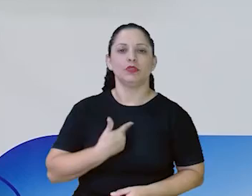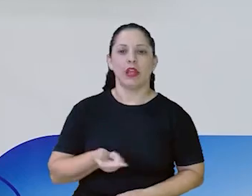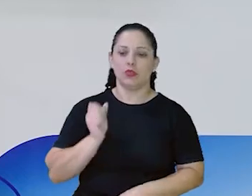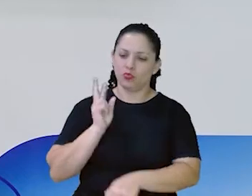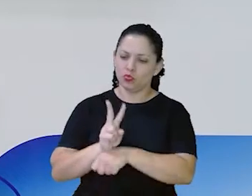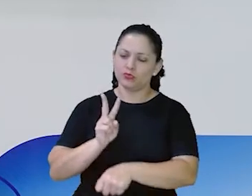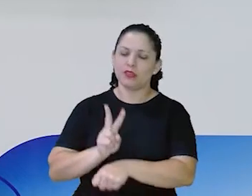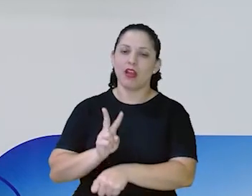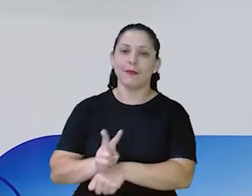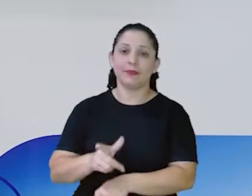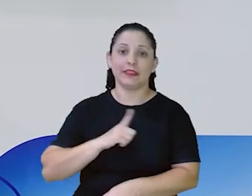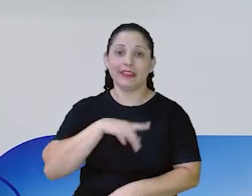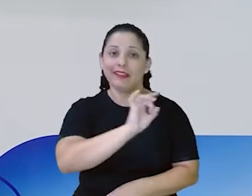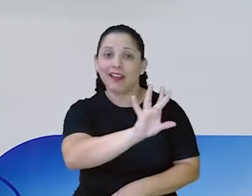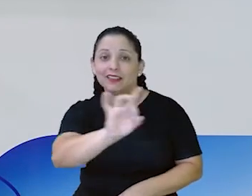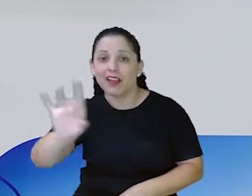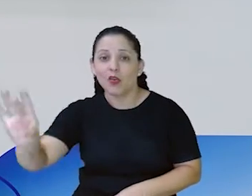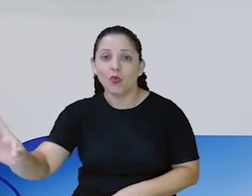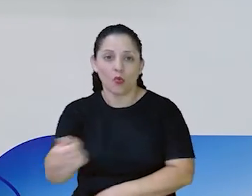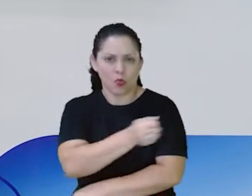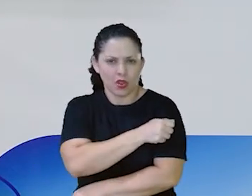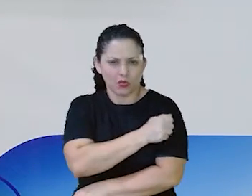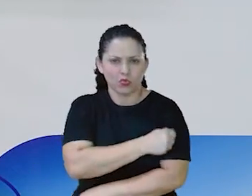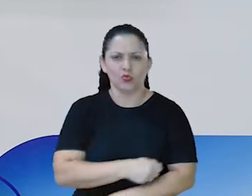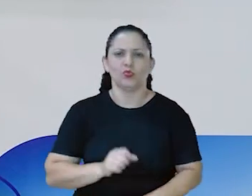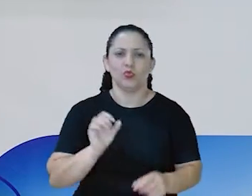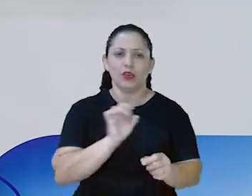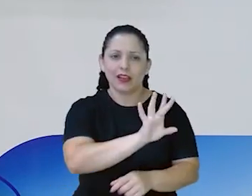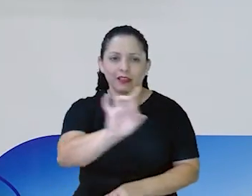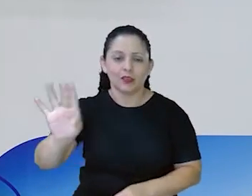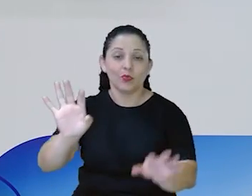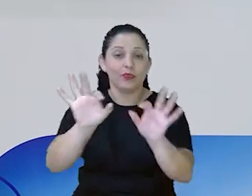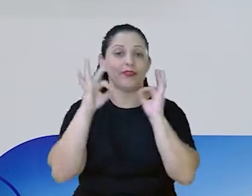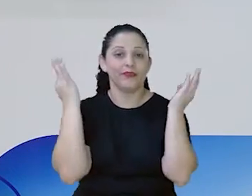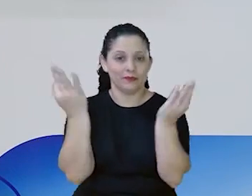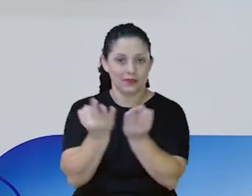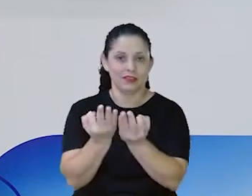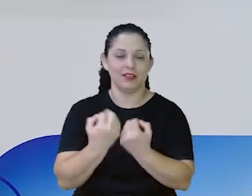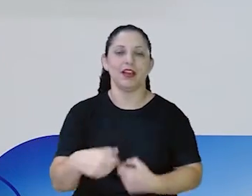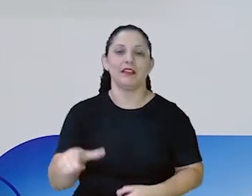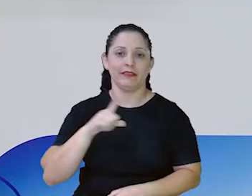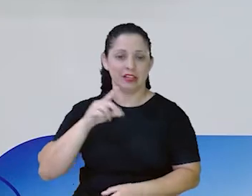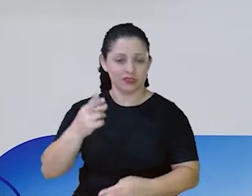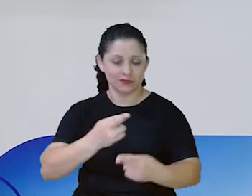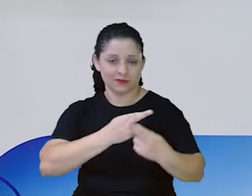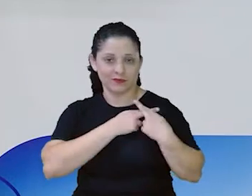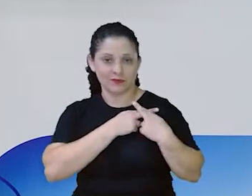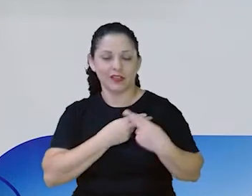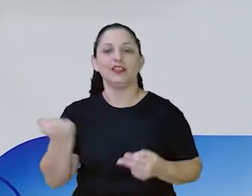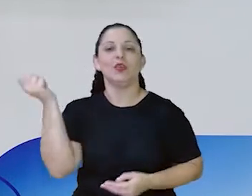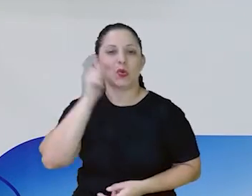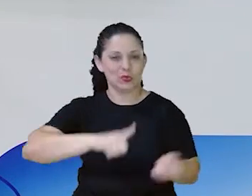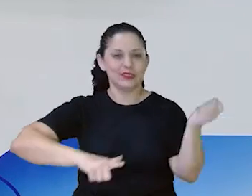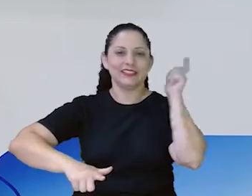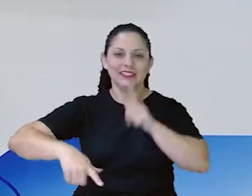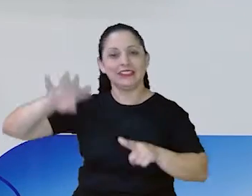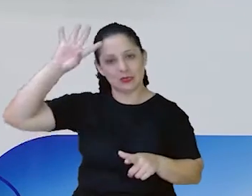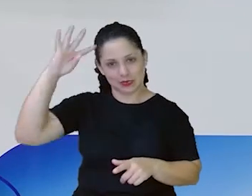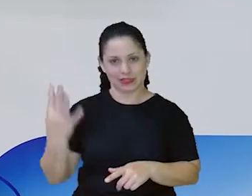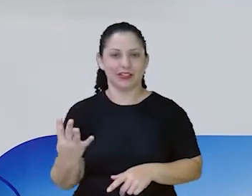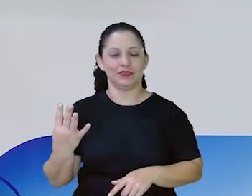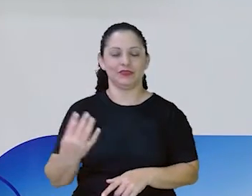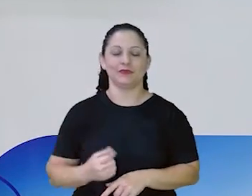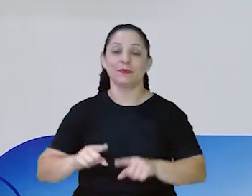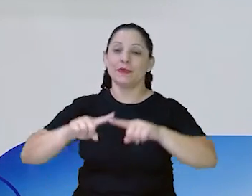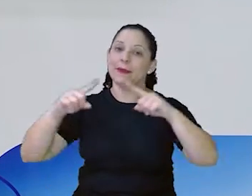40 estudantes e cada um fizer a sua parte, cada família fizer a sua parte, a gente vai conseguir resultados. Agora, claro, a gente